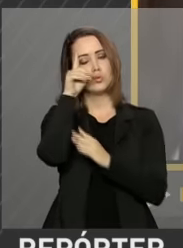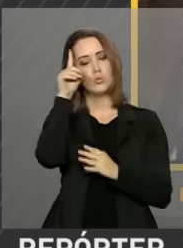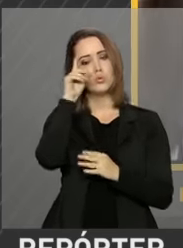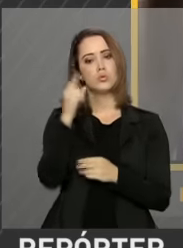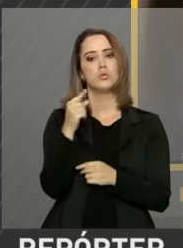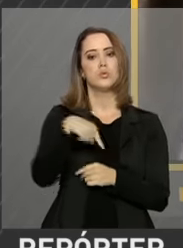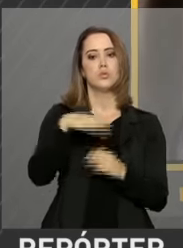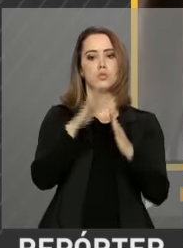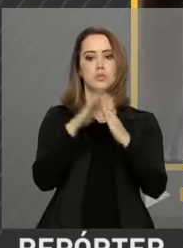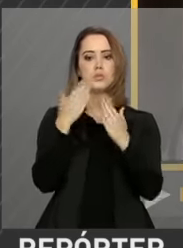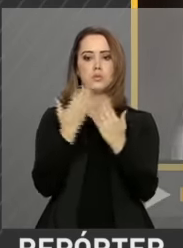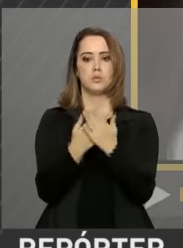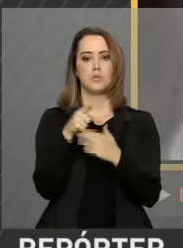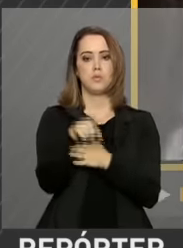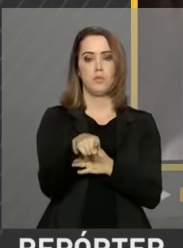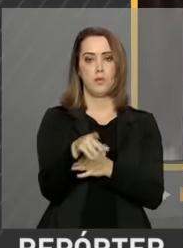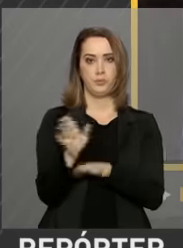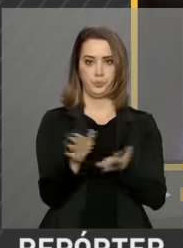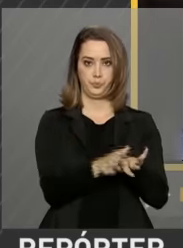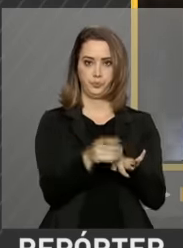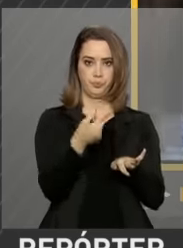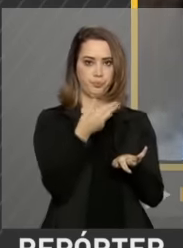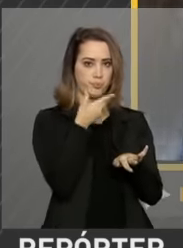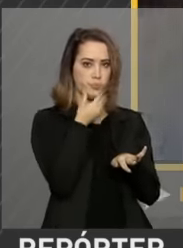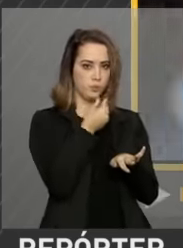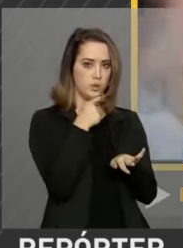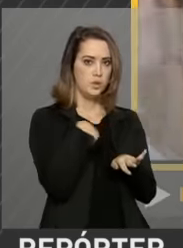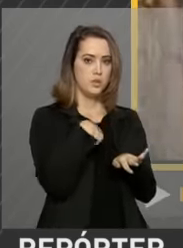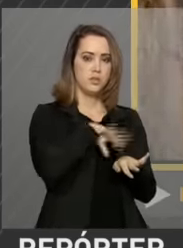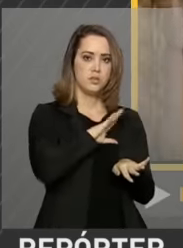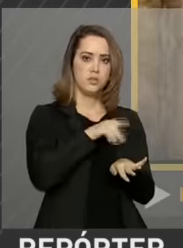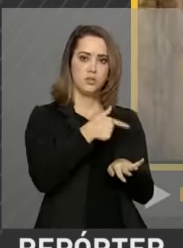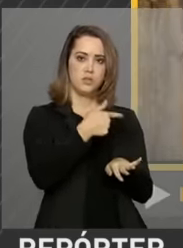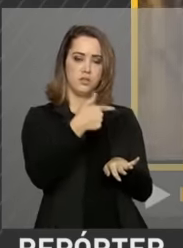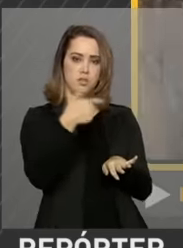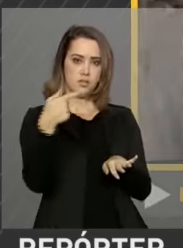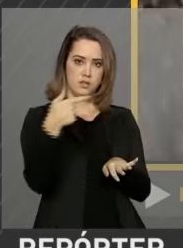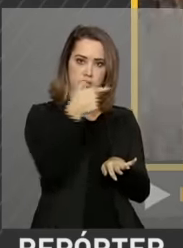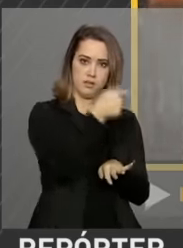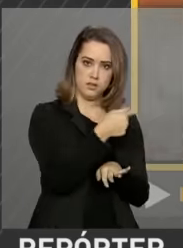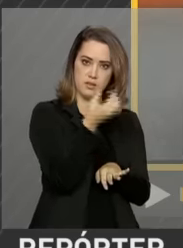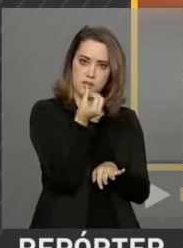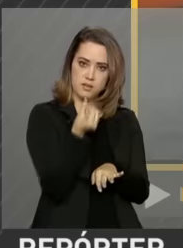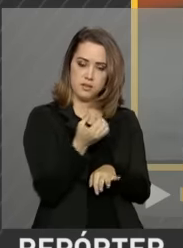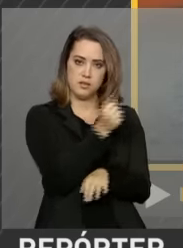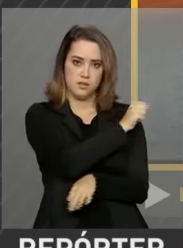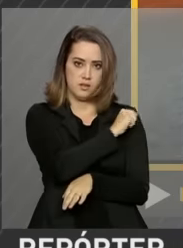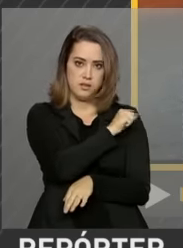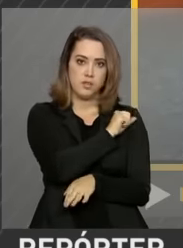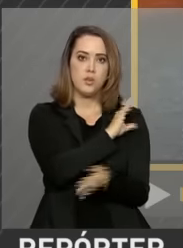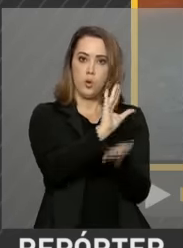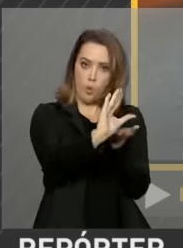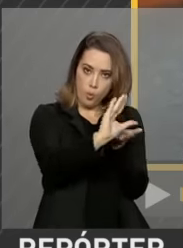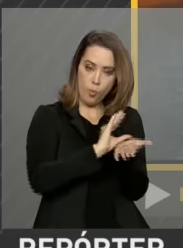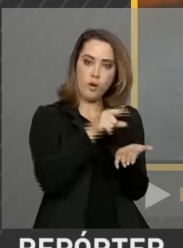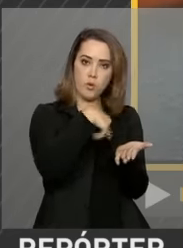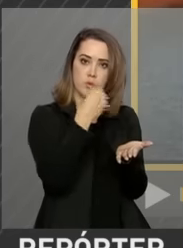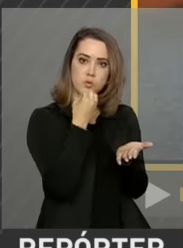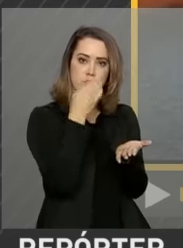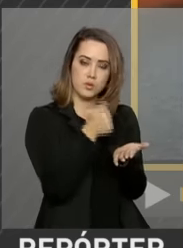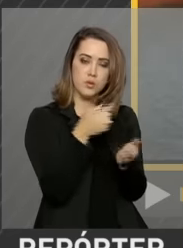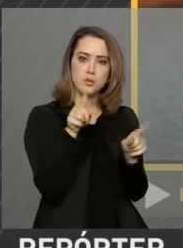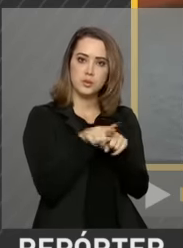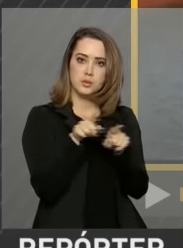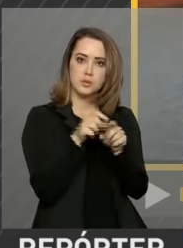escola bem nossa escola tem 766 alunos e os recursos do Governo Federal São bem-vindos para manutenção da